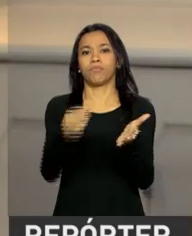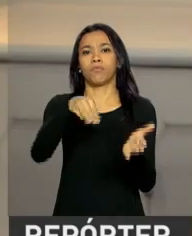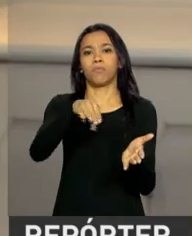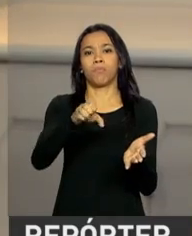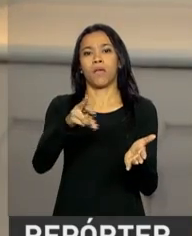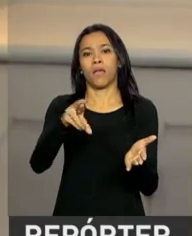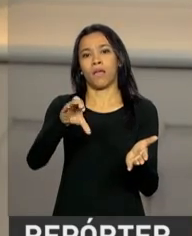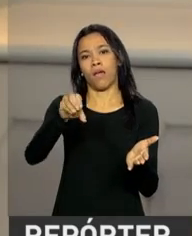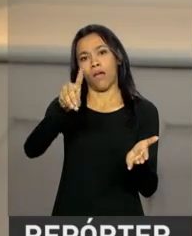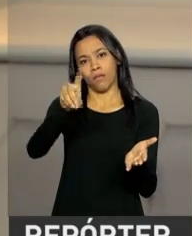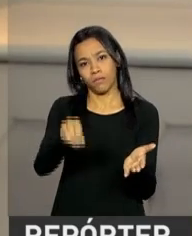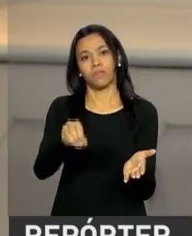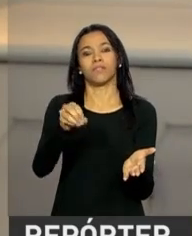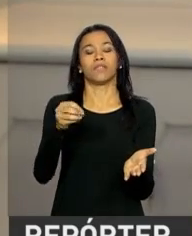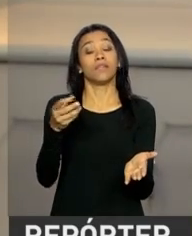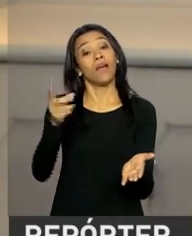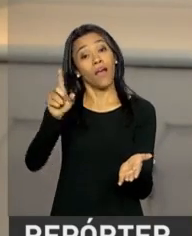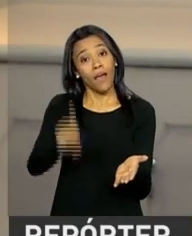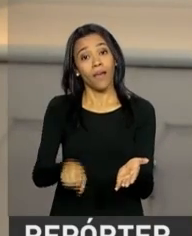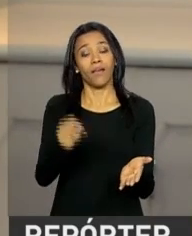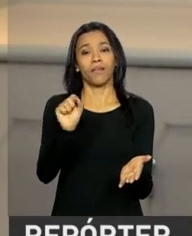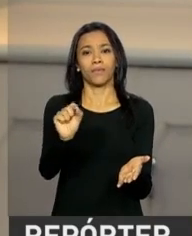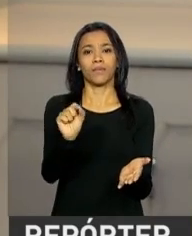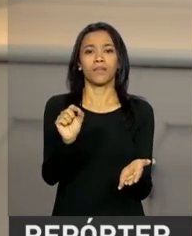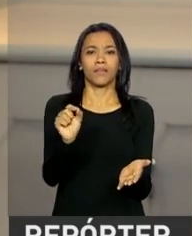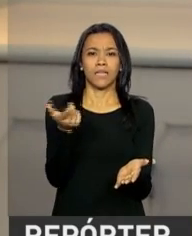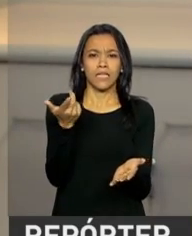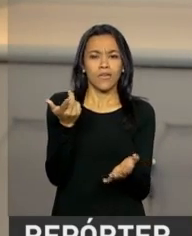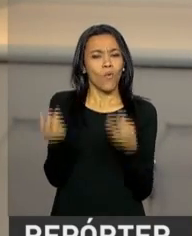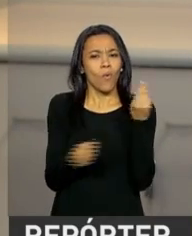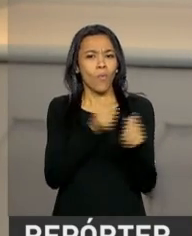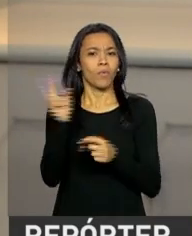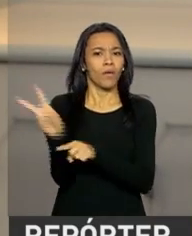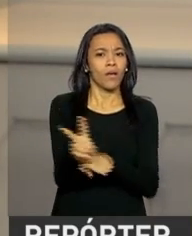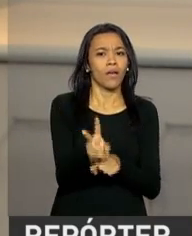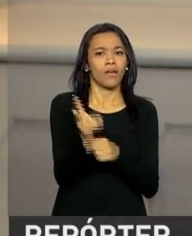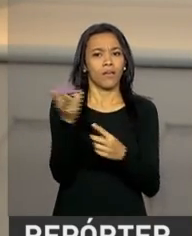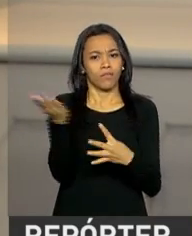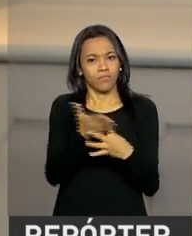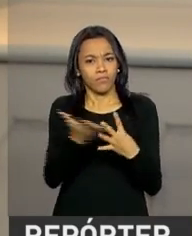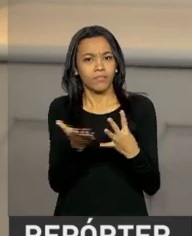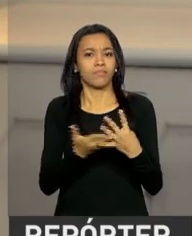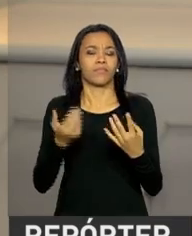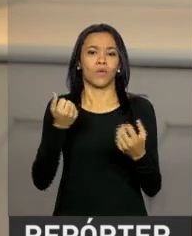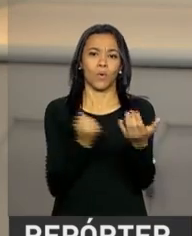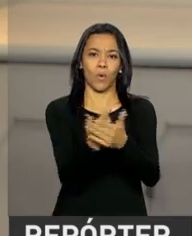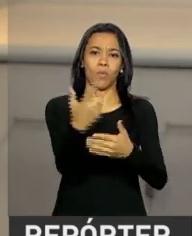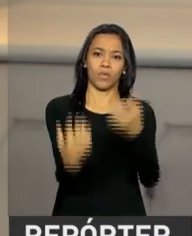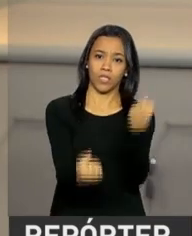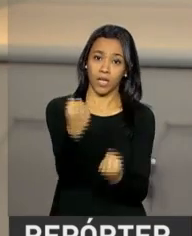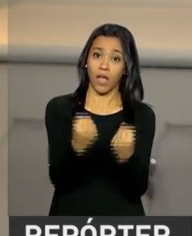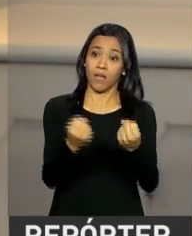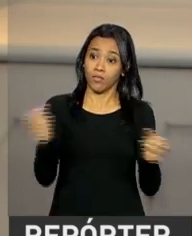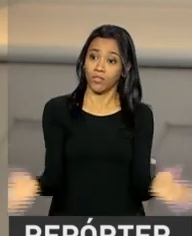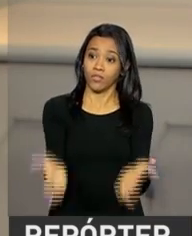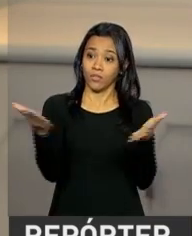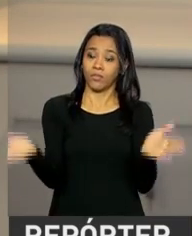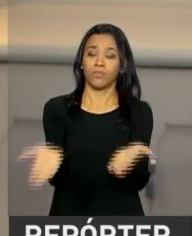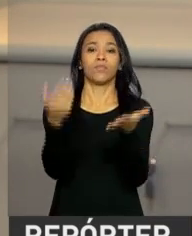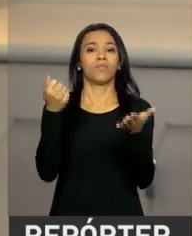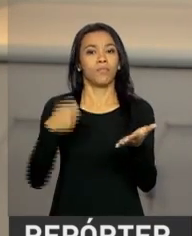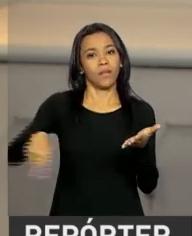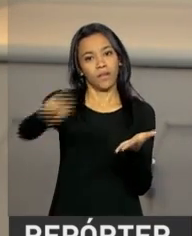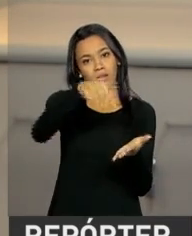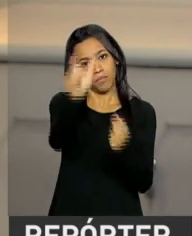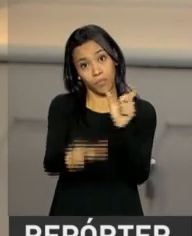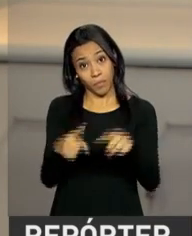retomar esse volume de negócios e financiamento de veículos e estimula o cliente a também ter uma confiança maior em função das condições